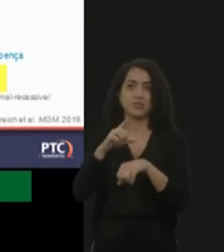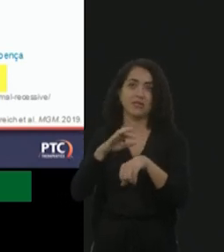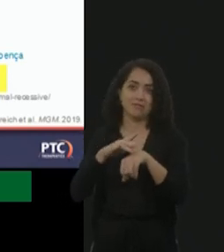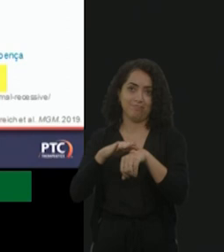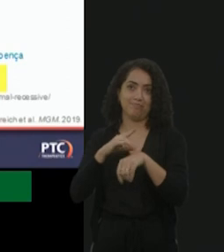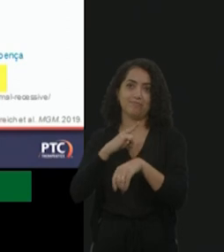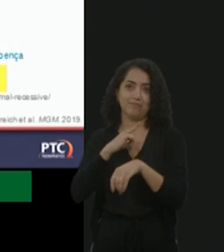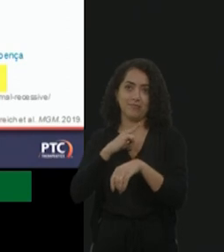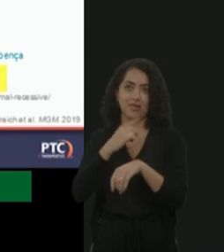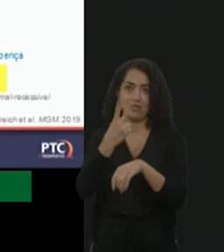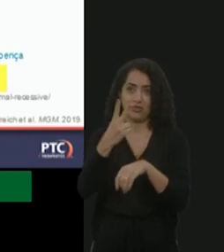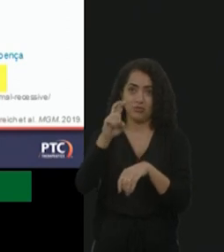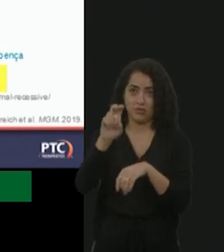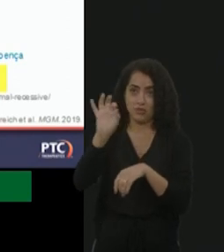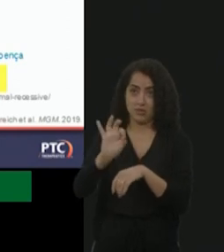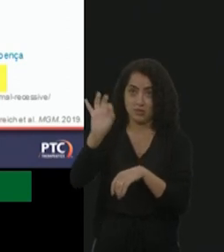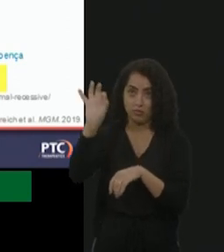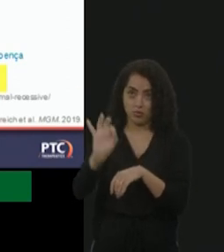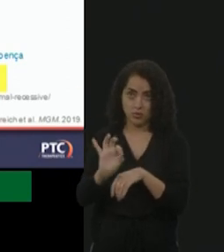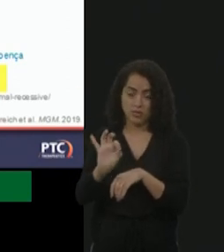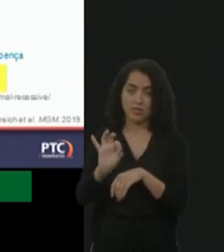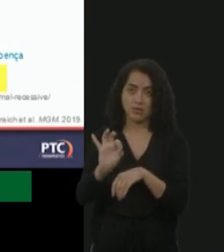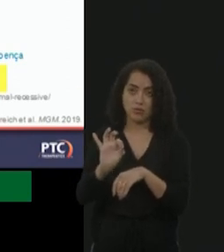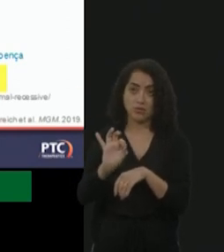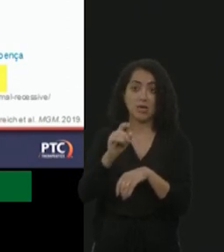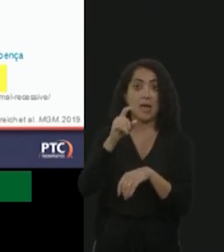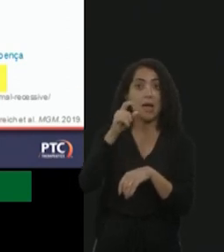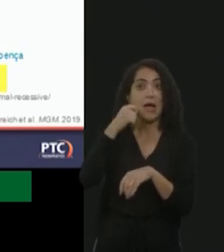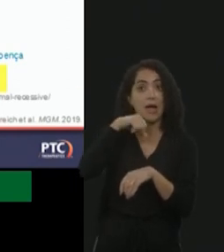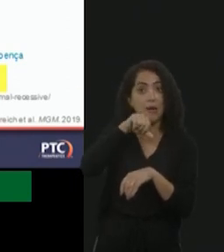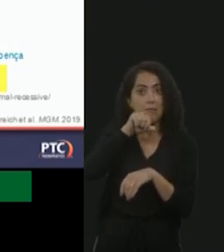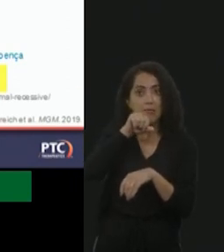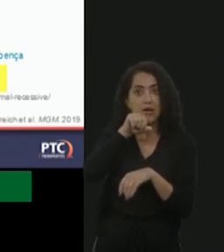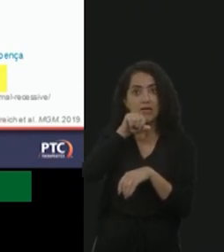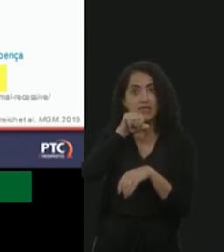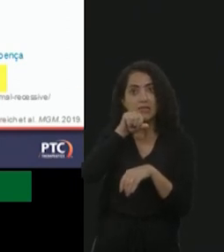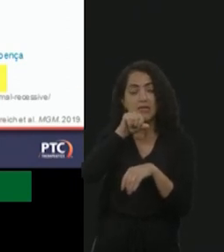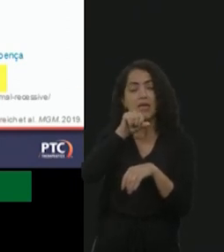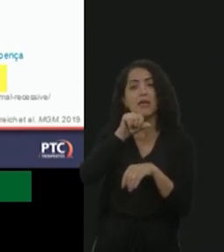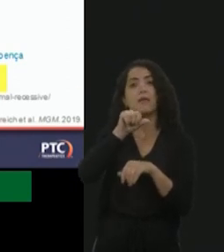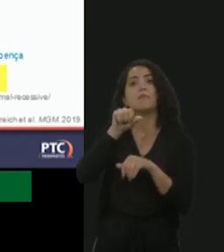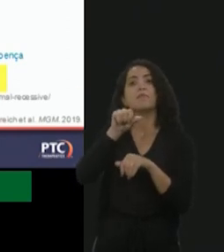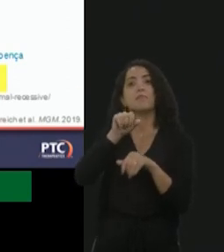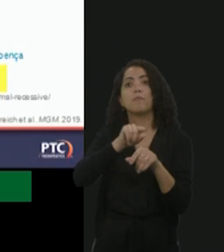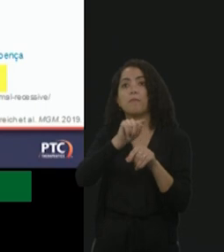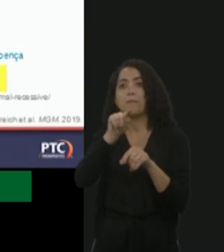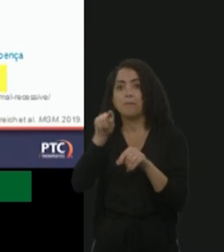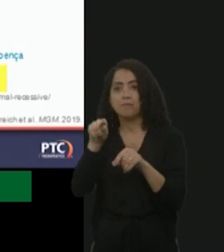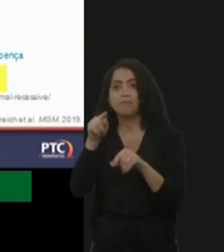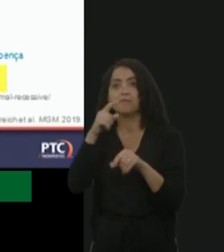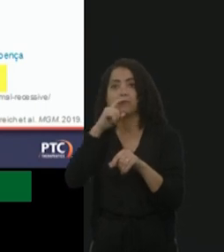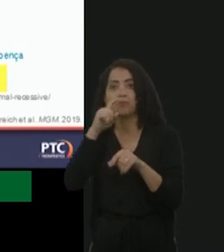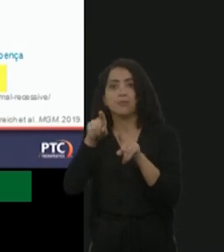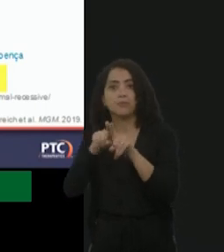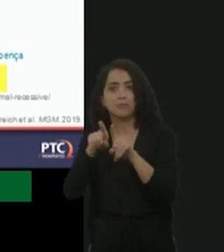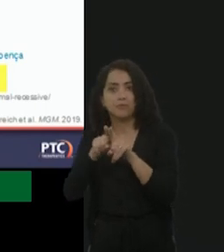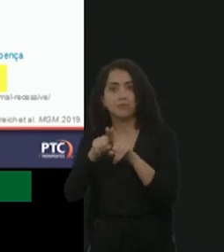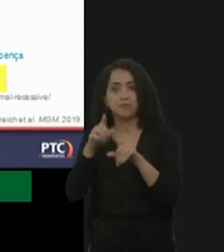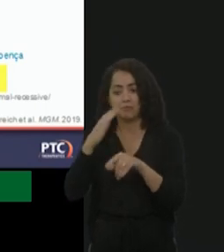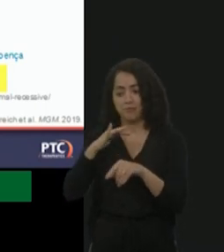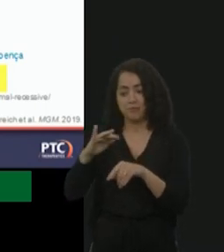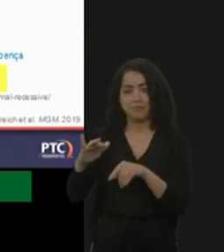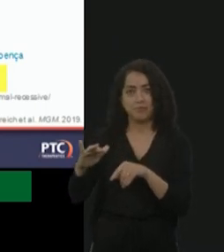de 25%, onde a mãe pode passar o alelo mutado do cromossomo 7 dela e o pai também, e a criança apresenta a